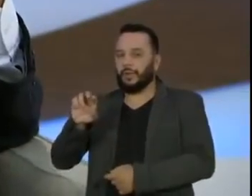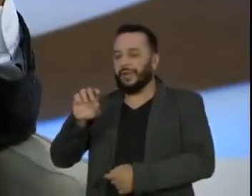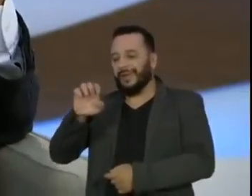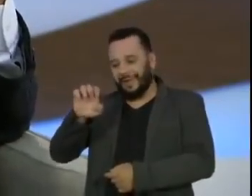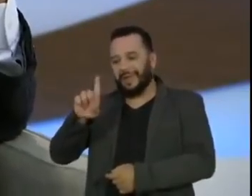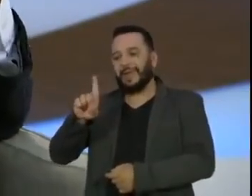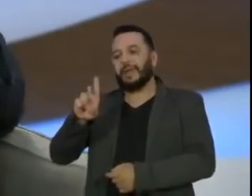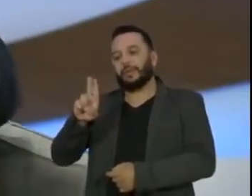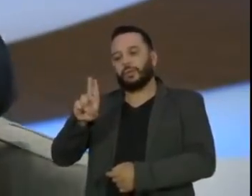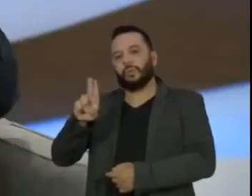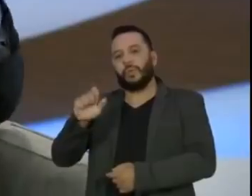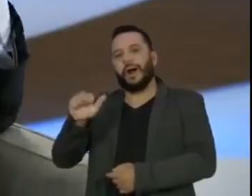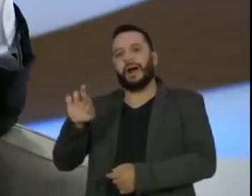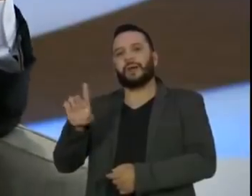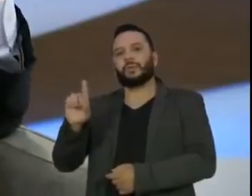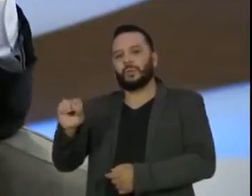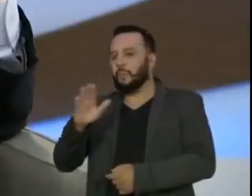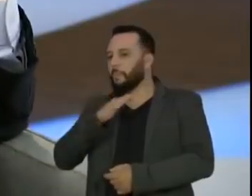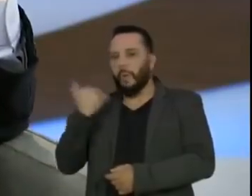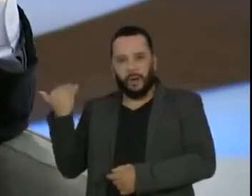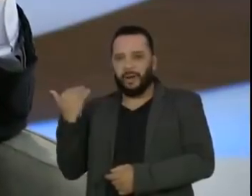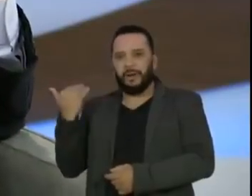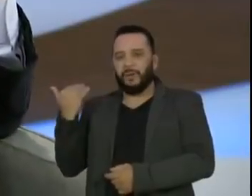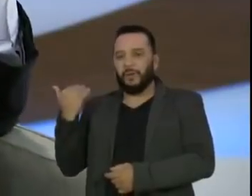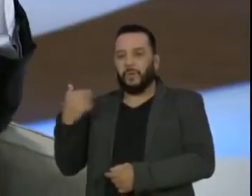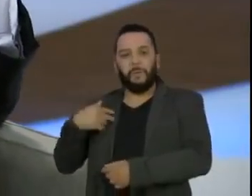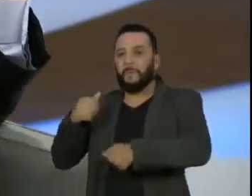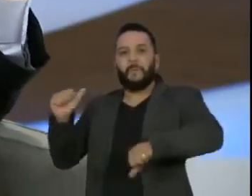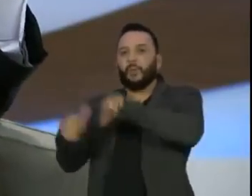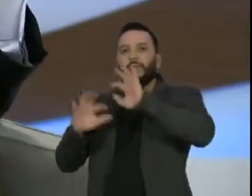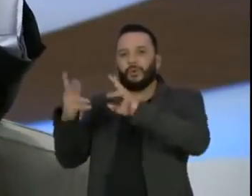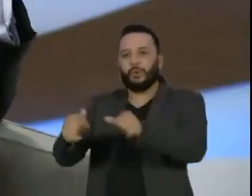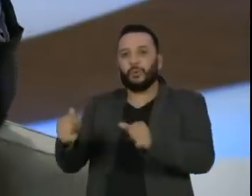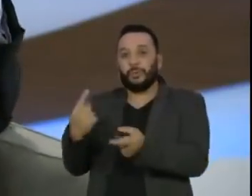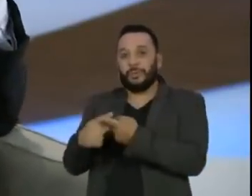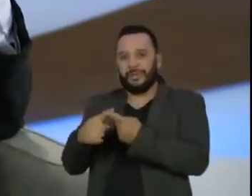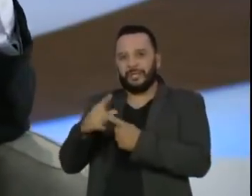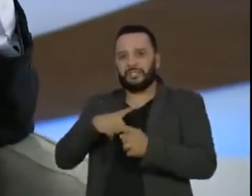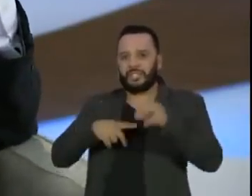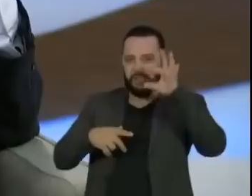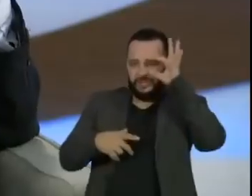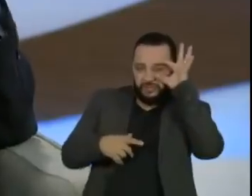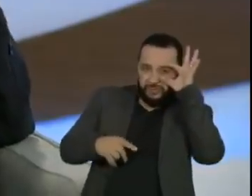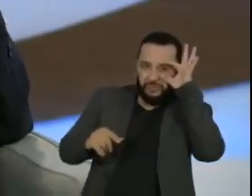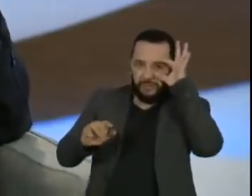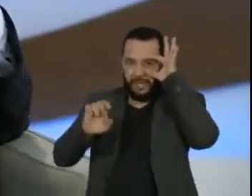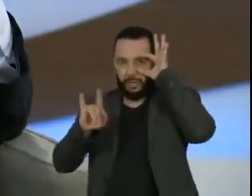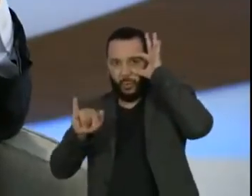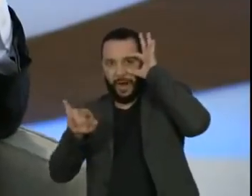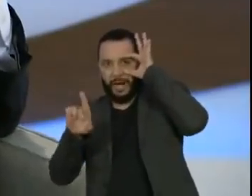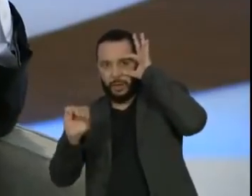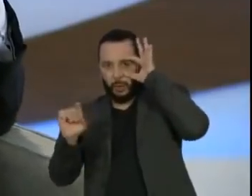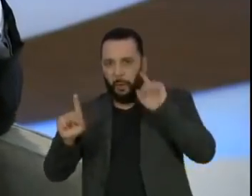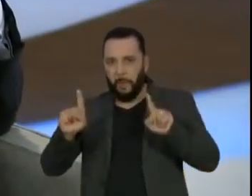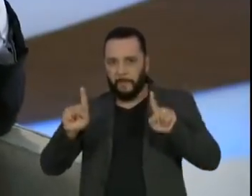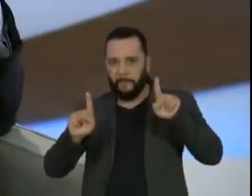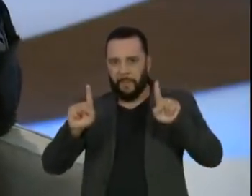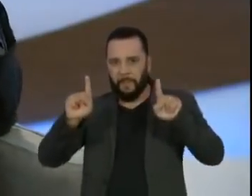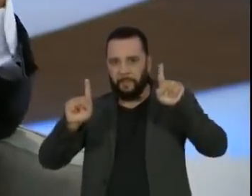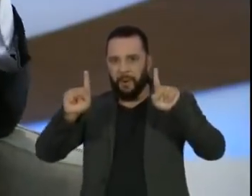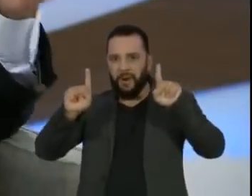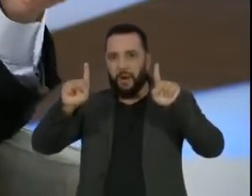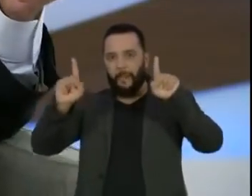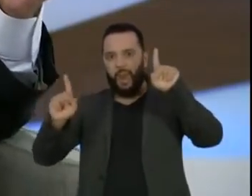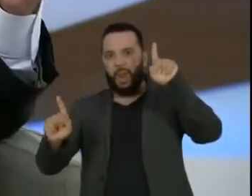todo o cenário mas modificou o tempo de de forma atemporal o que eu queria dizer e eu tinha uma convicção profunda